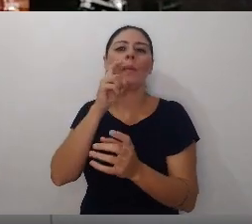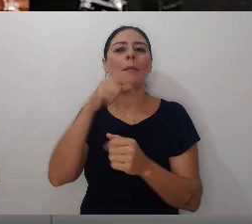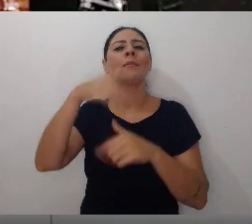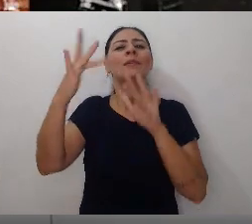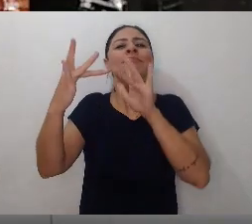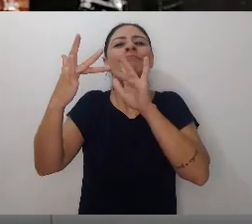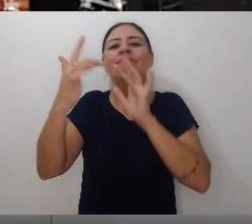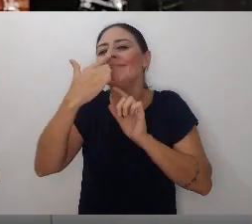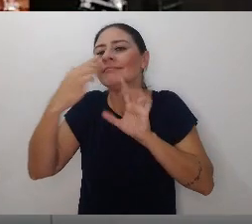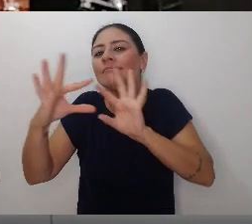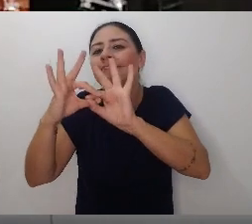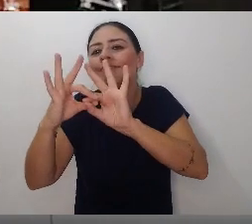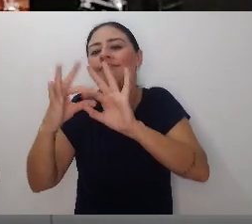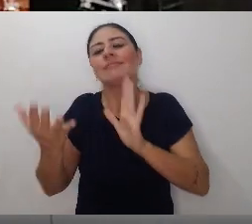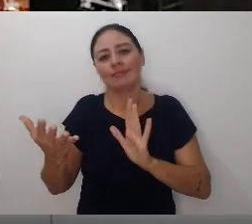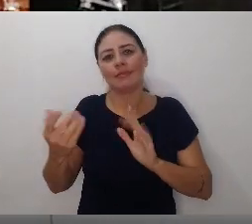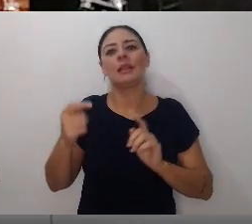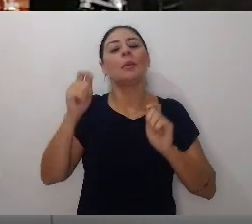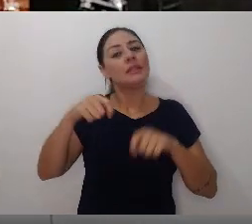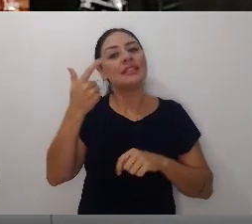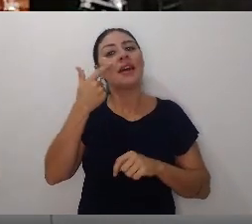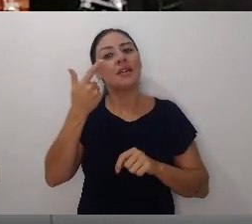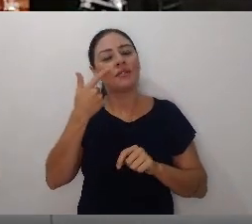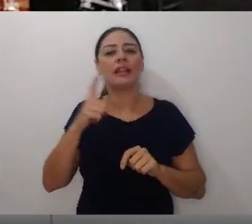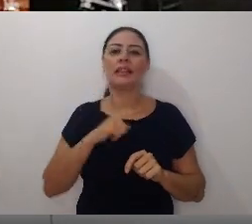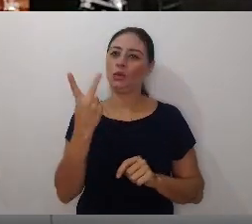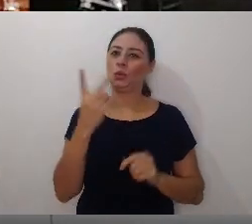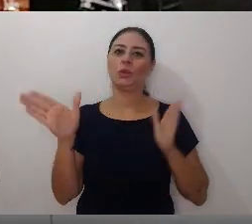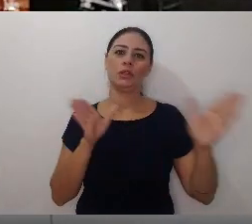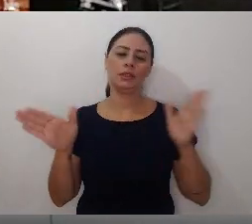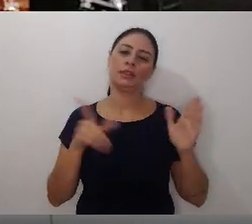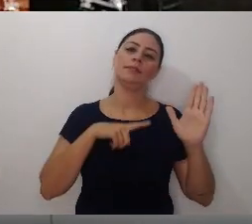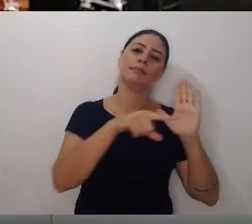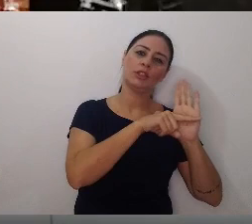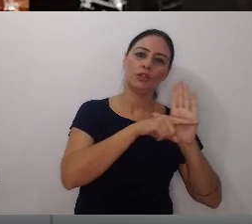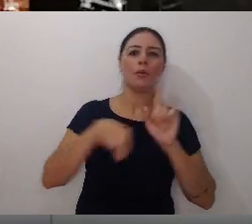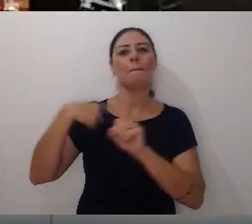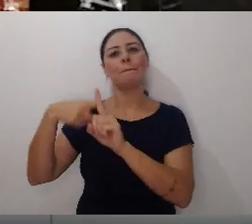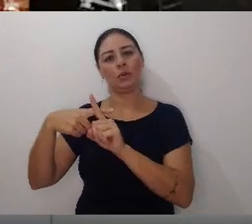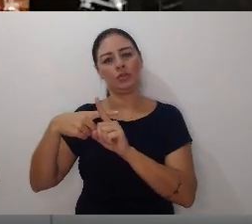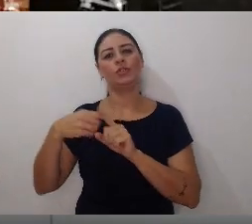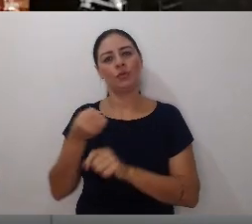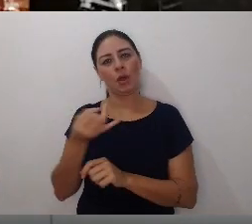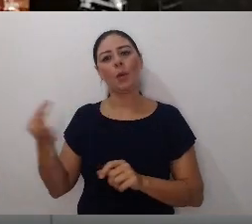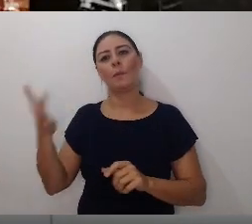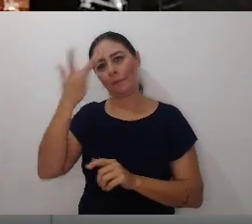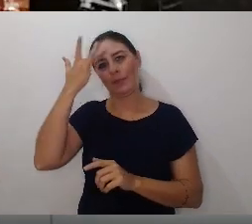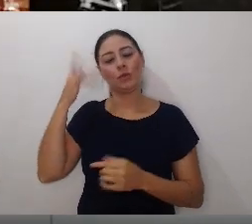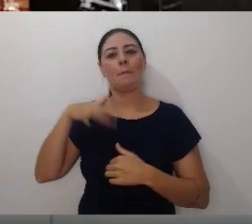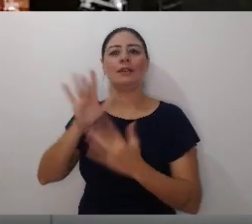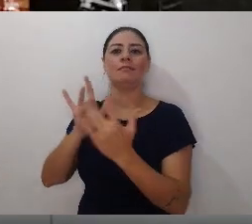muita coisa e ela foi contando dos anos, né? Então, também está aproximando. A gente tem que